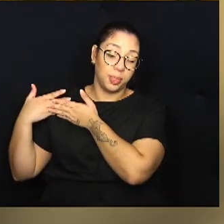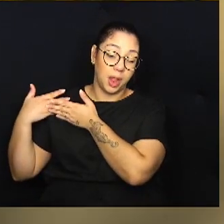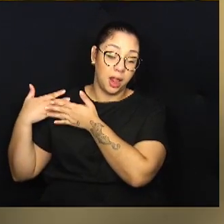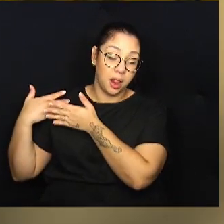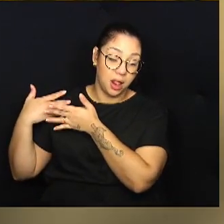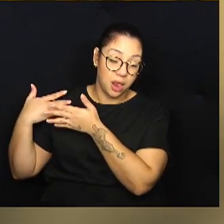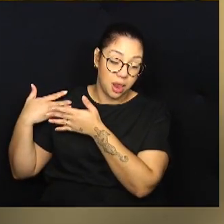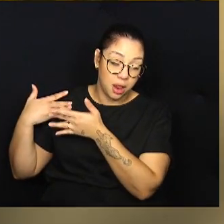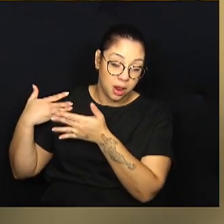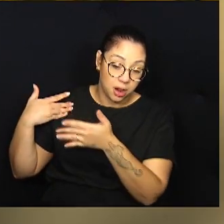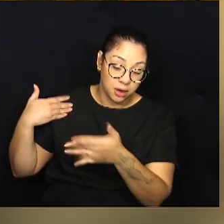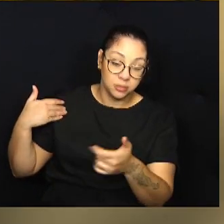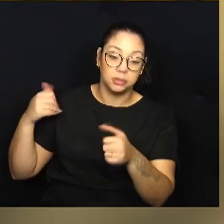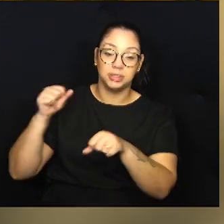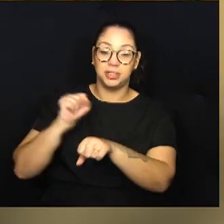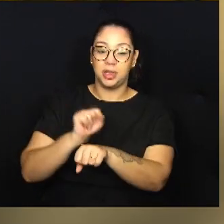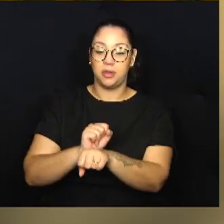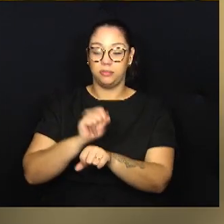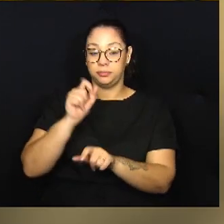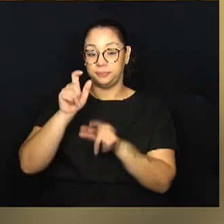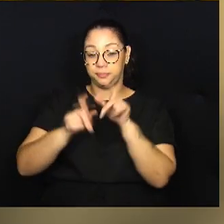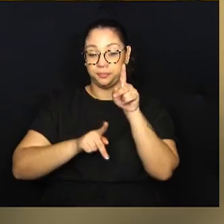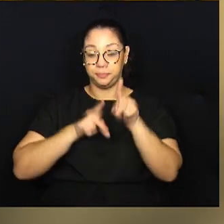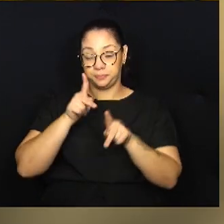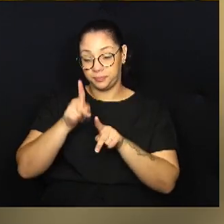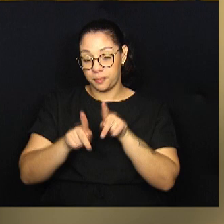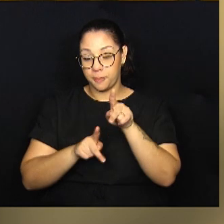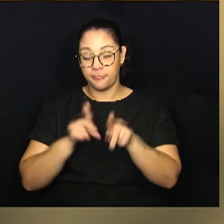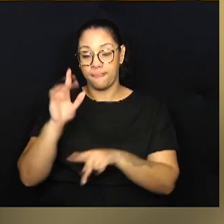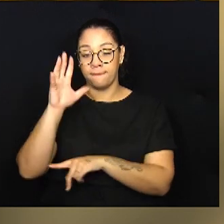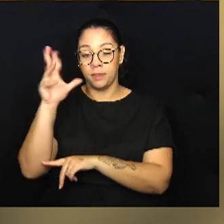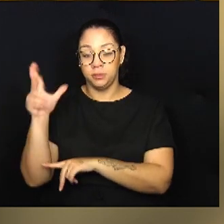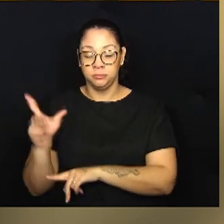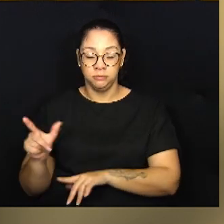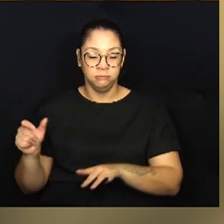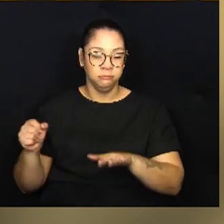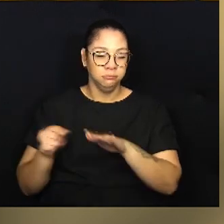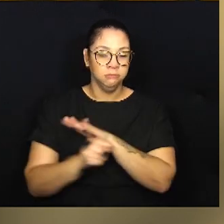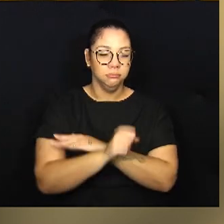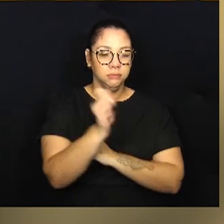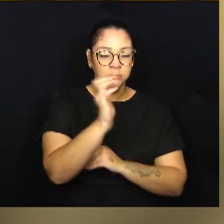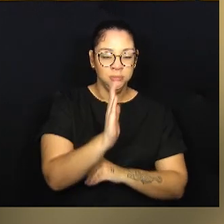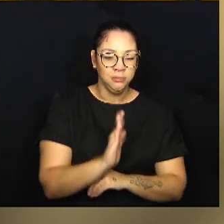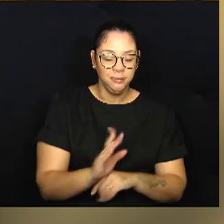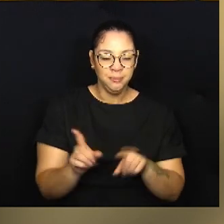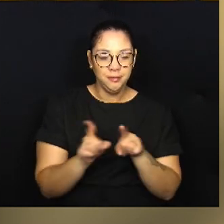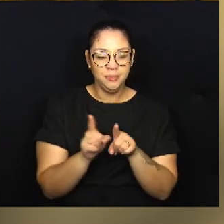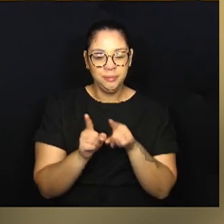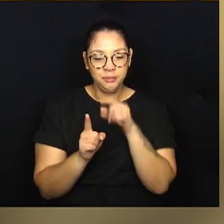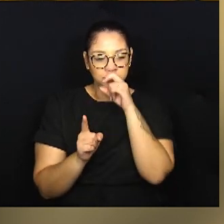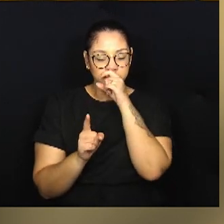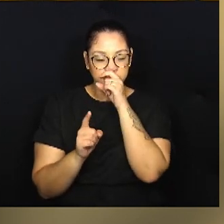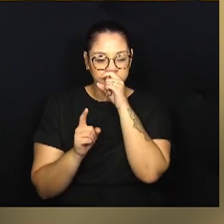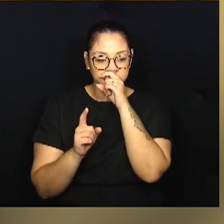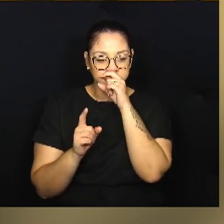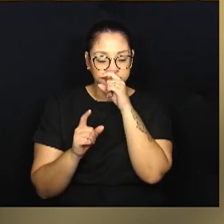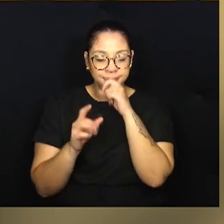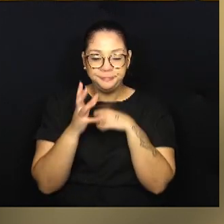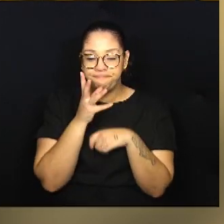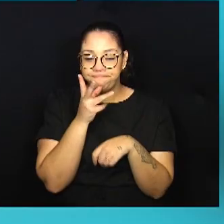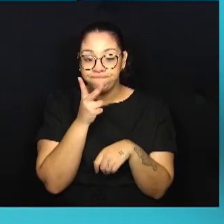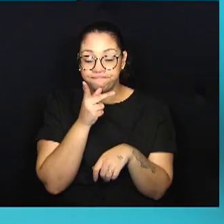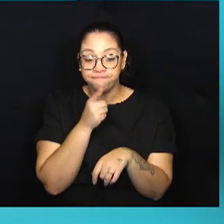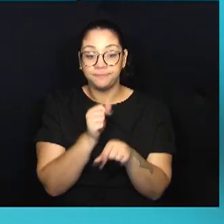origem africana e à tardia abolição da escravidão, além da falta de políticas públicas para que os libertos